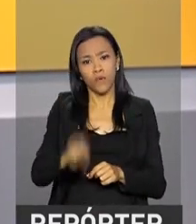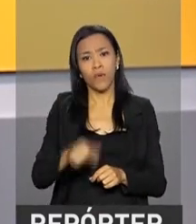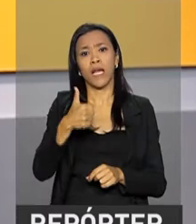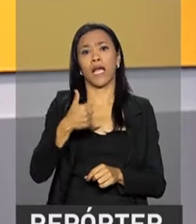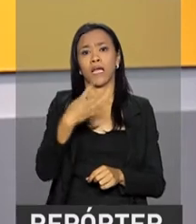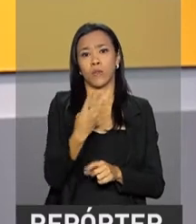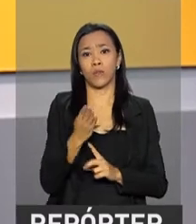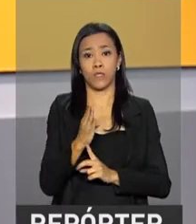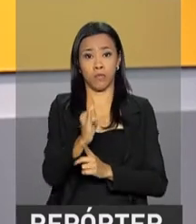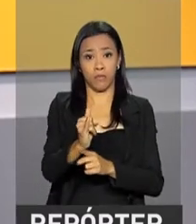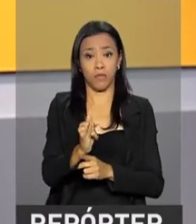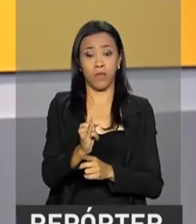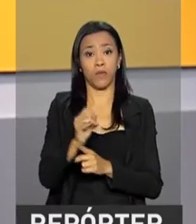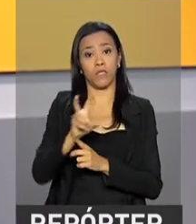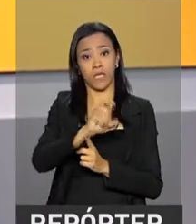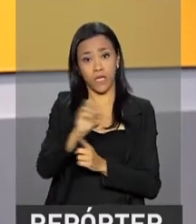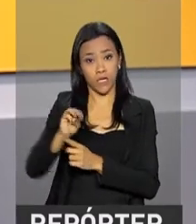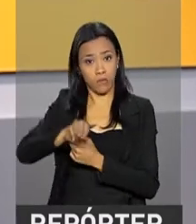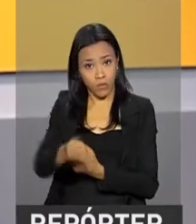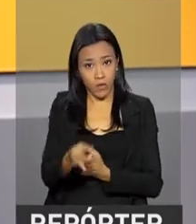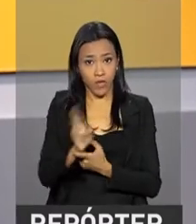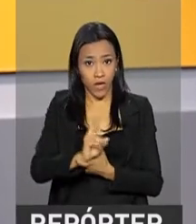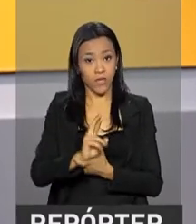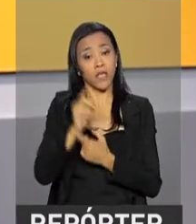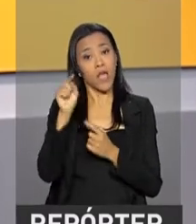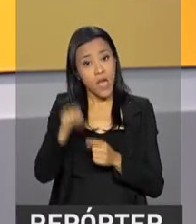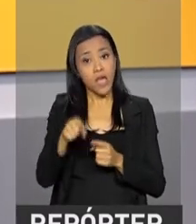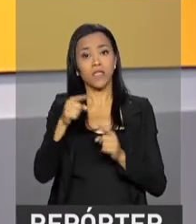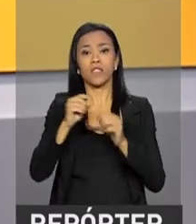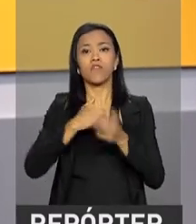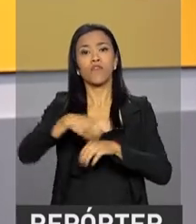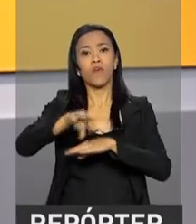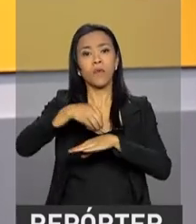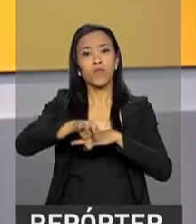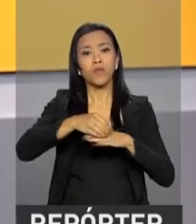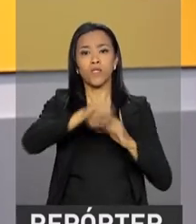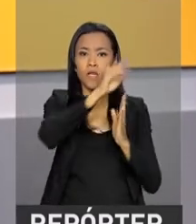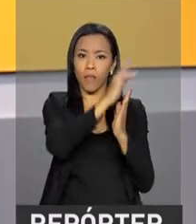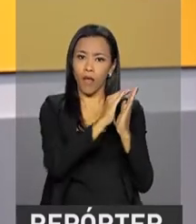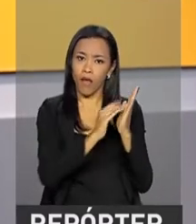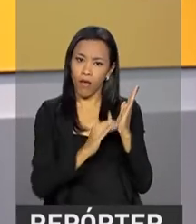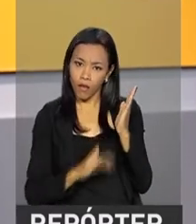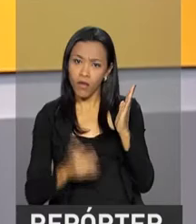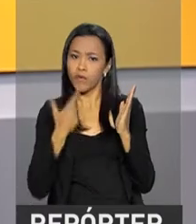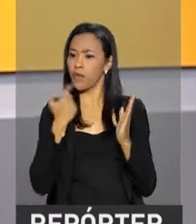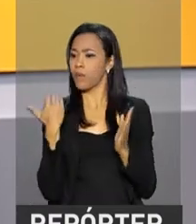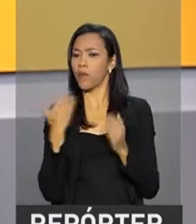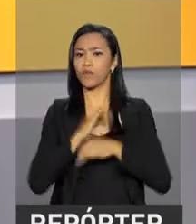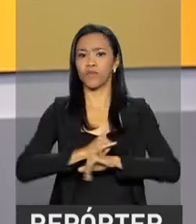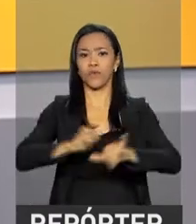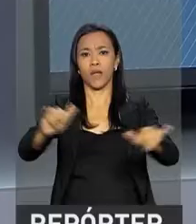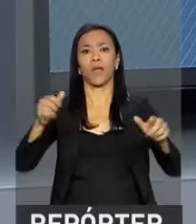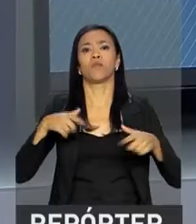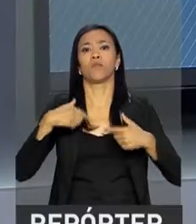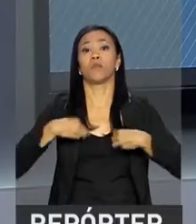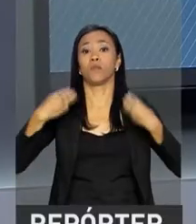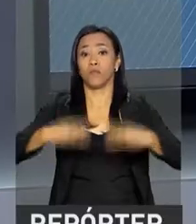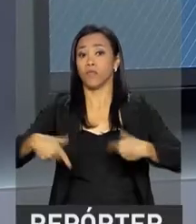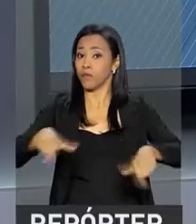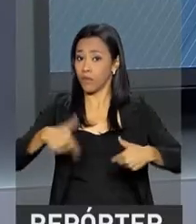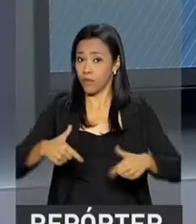reais os dados estão no relatório de gestão do fgts foram divulgados agora há pouco pelo ministério do trabalho